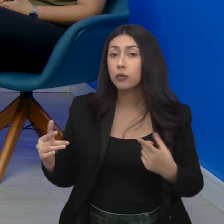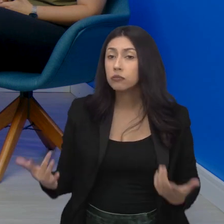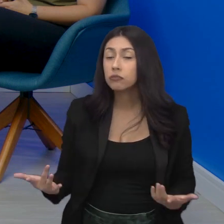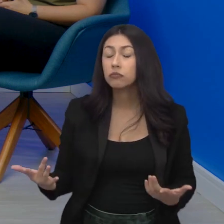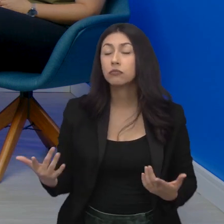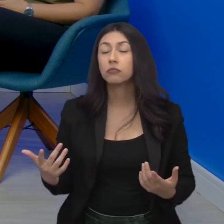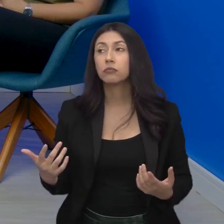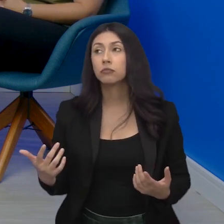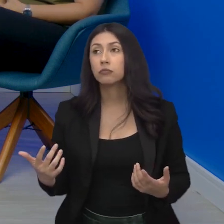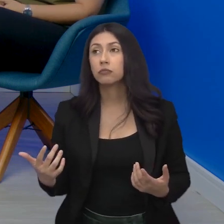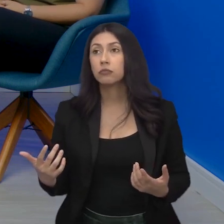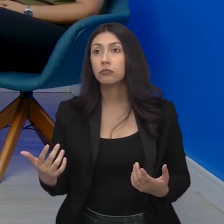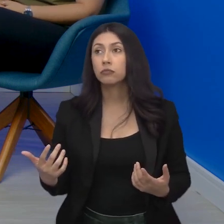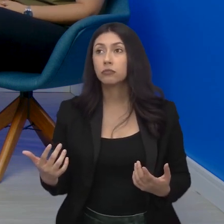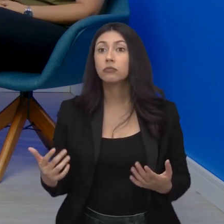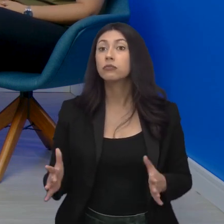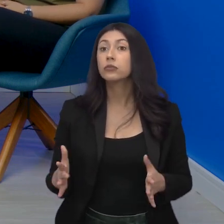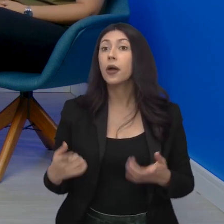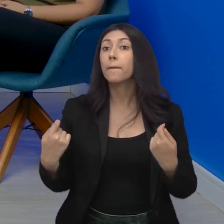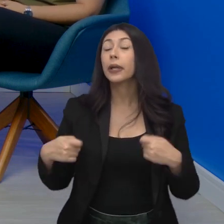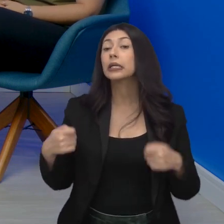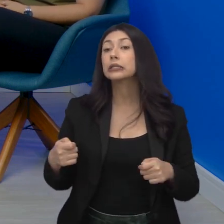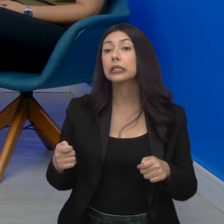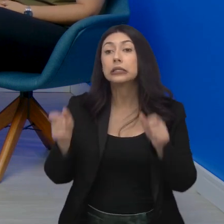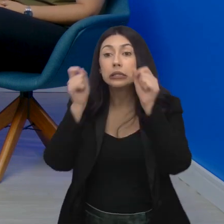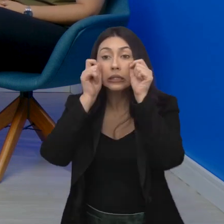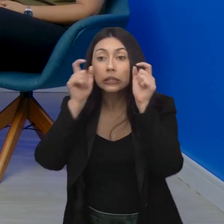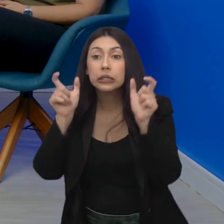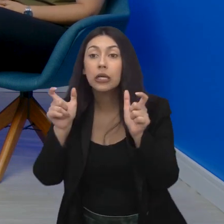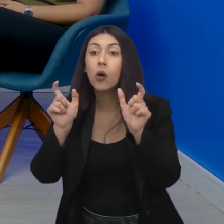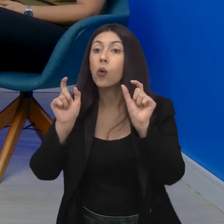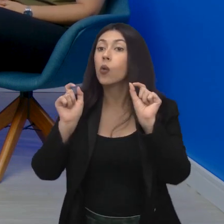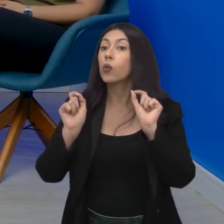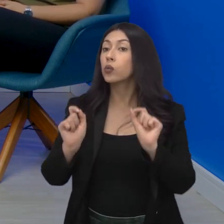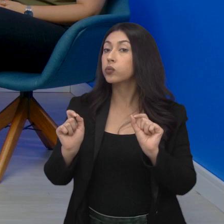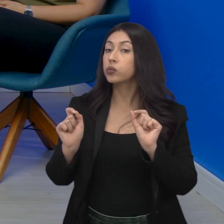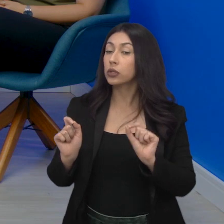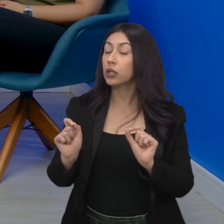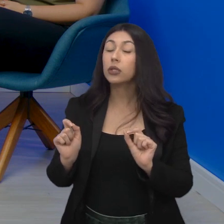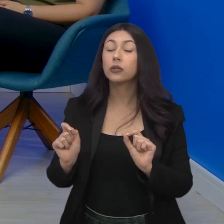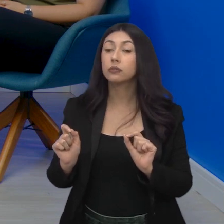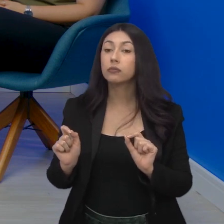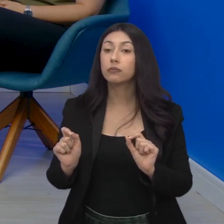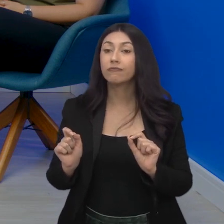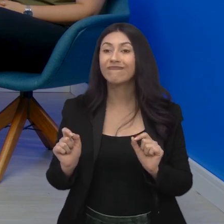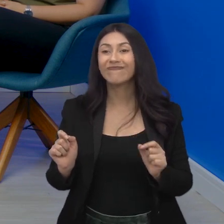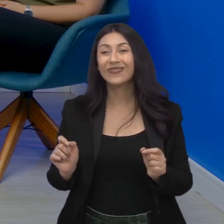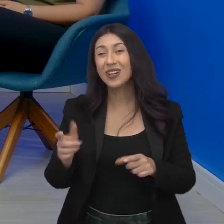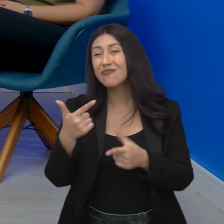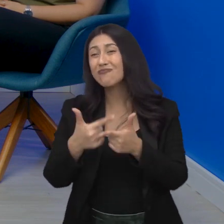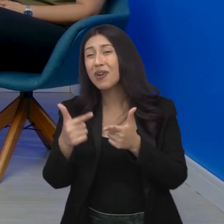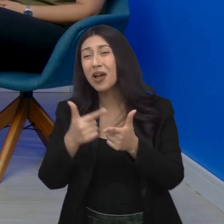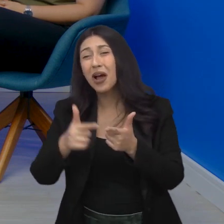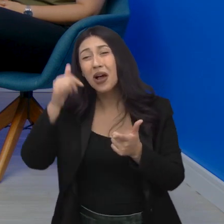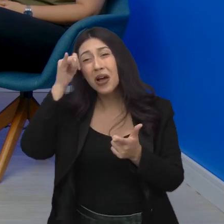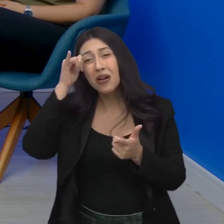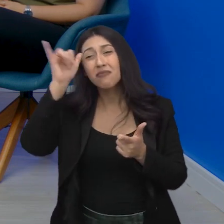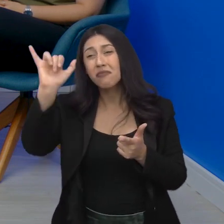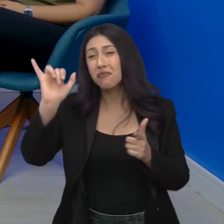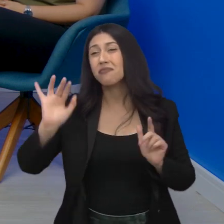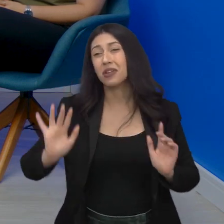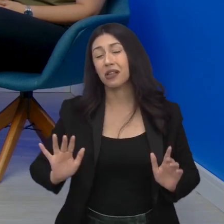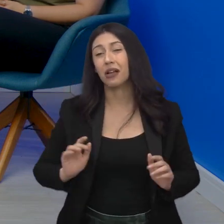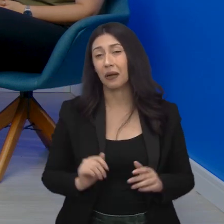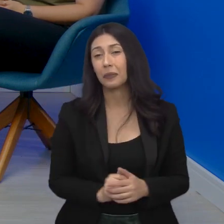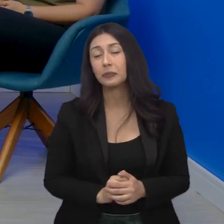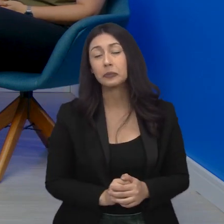alugar, uma casa para alugar, enfim, o que ela deve se preocupar, o que ela deve ter ali na ponta do lápis para não passar por um perrengue, uma